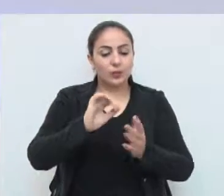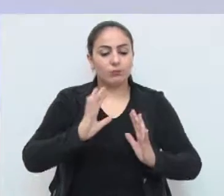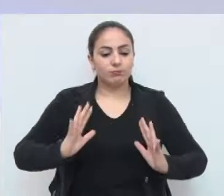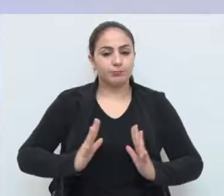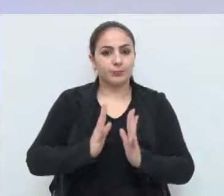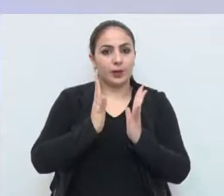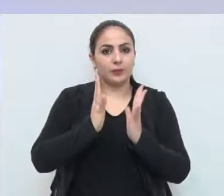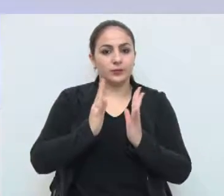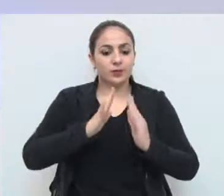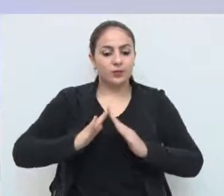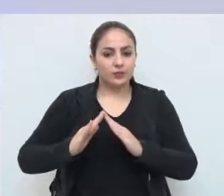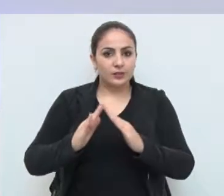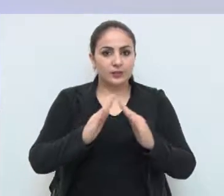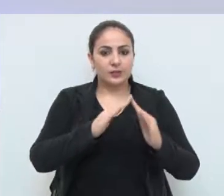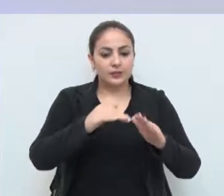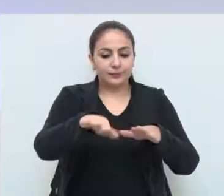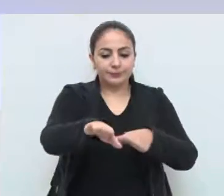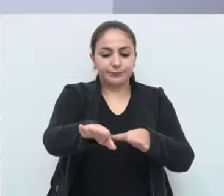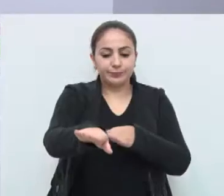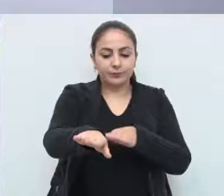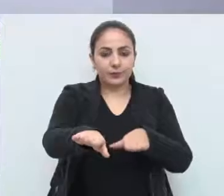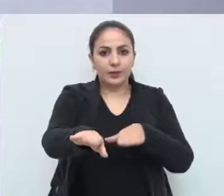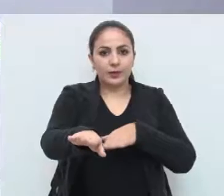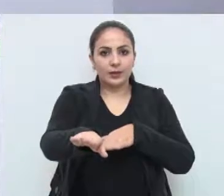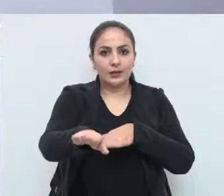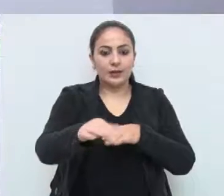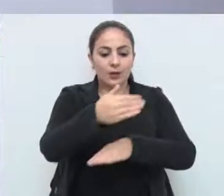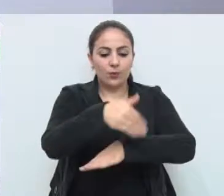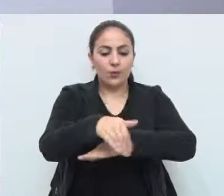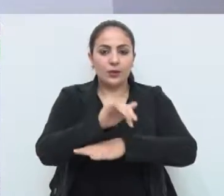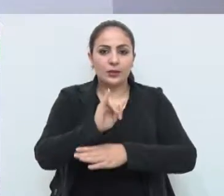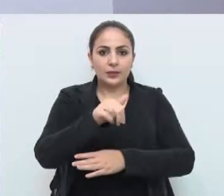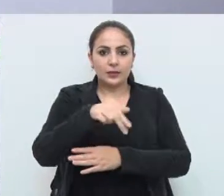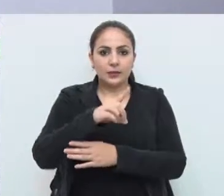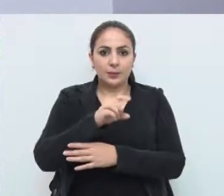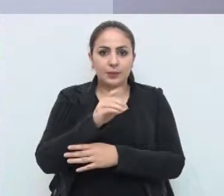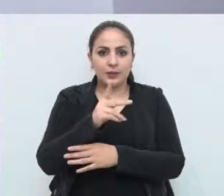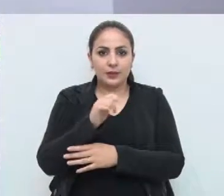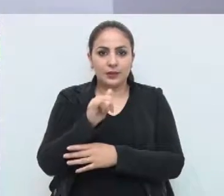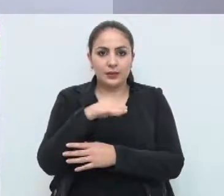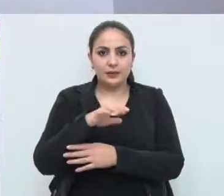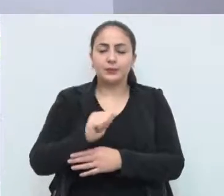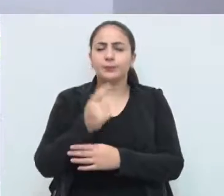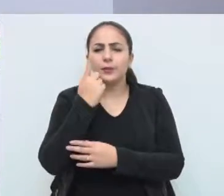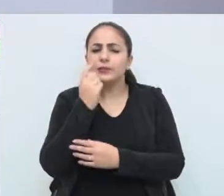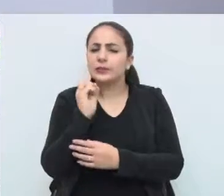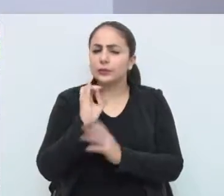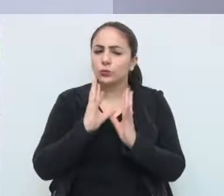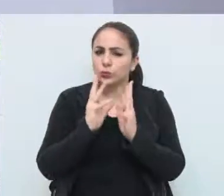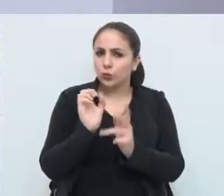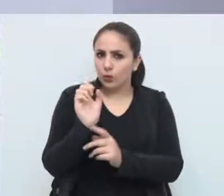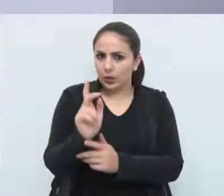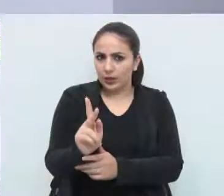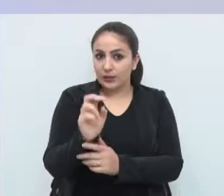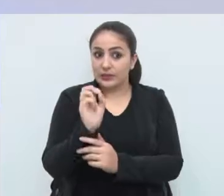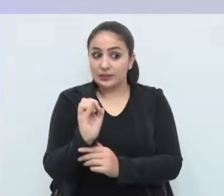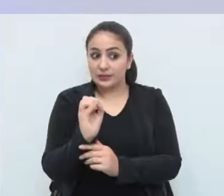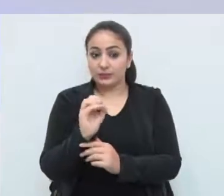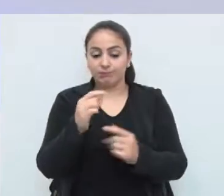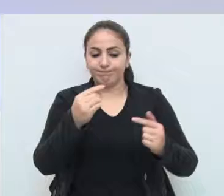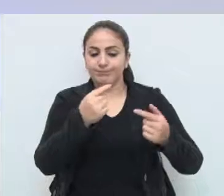de estabelecimento na Rua Independência. Para ver se estava tudo ok e se realmente condiz com a atividade